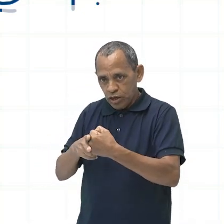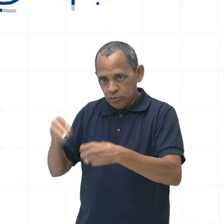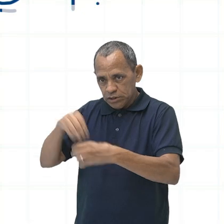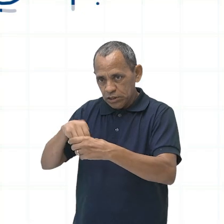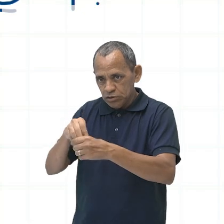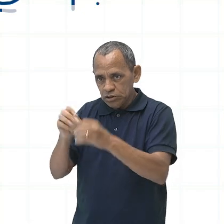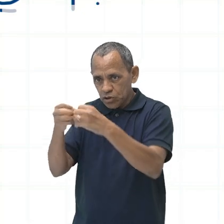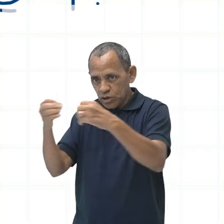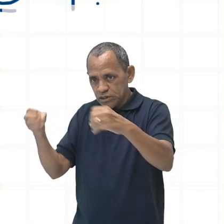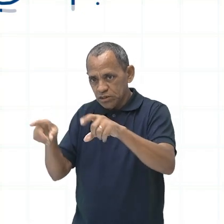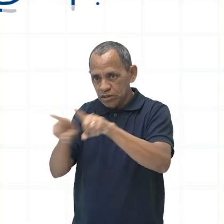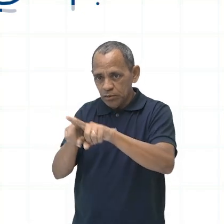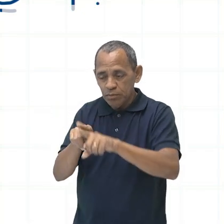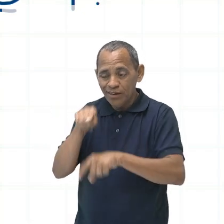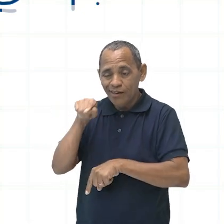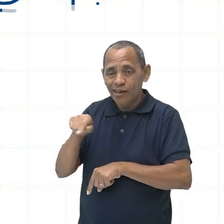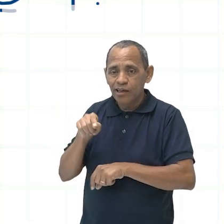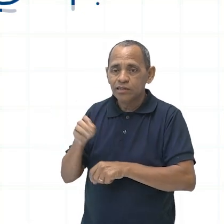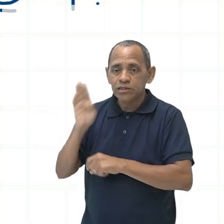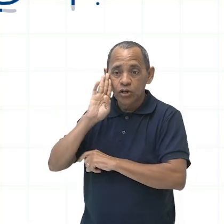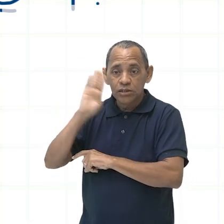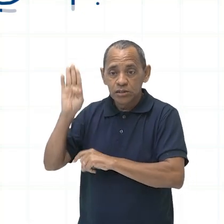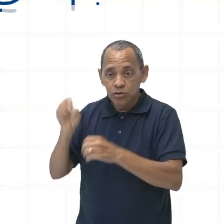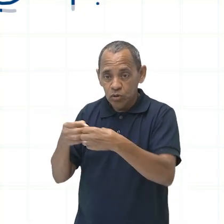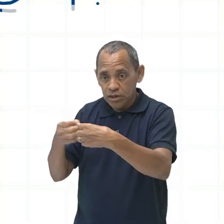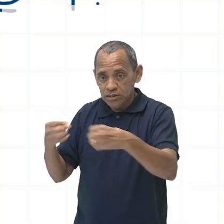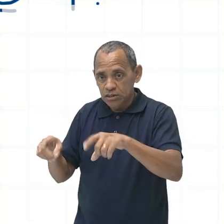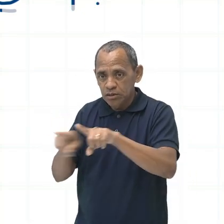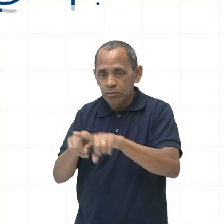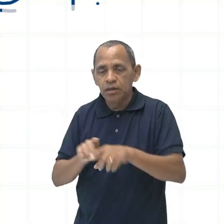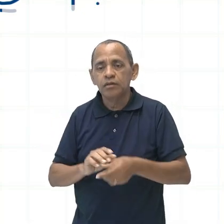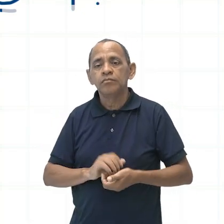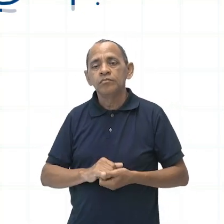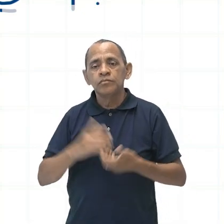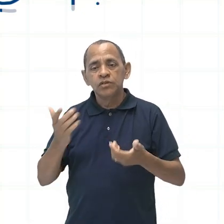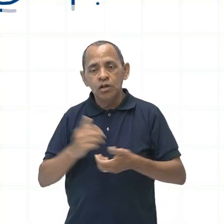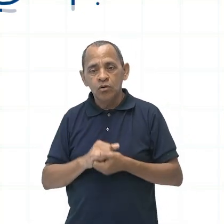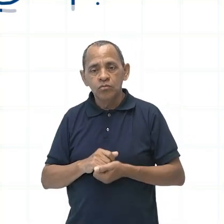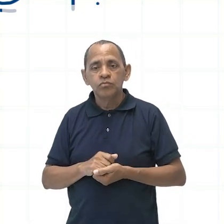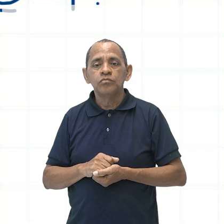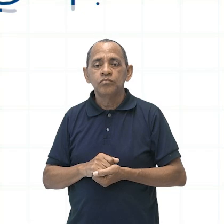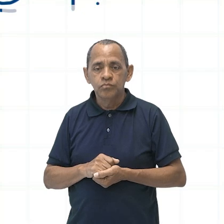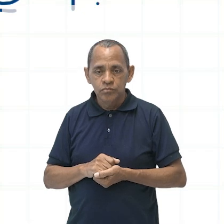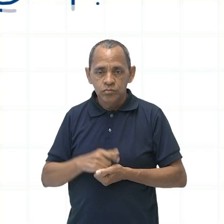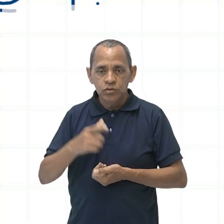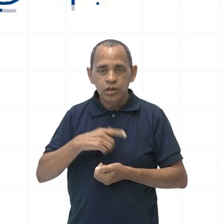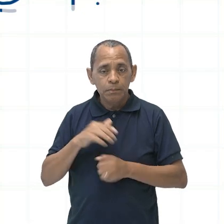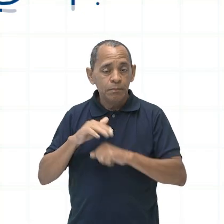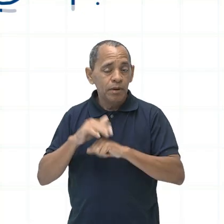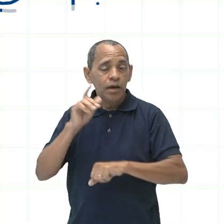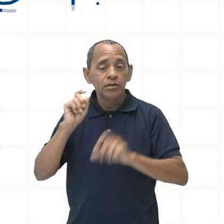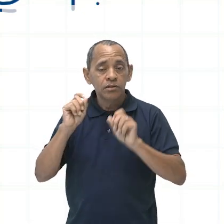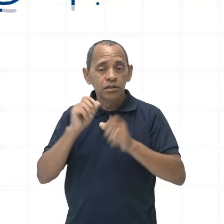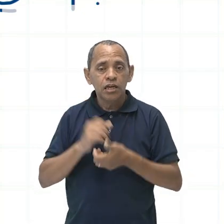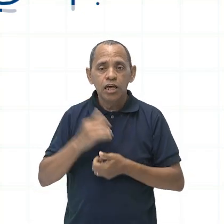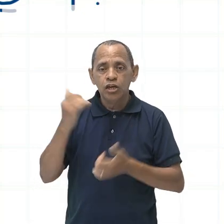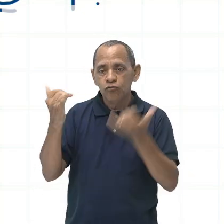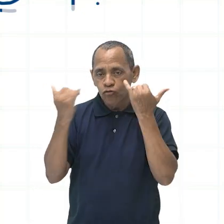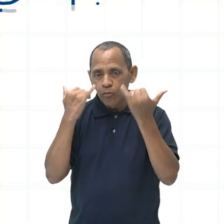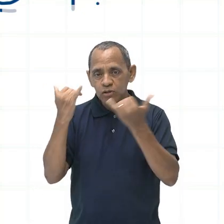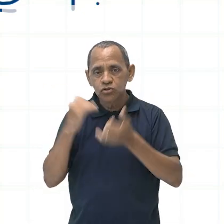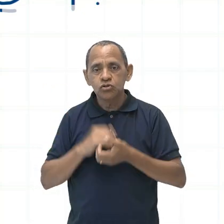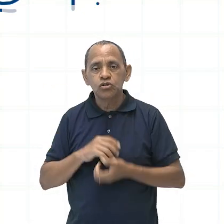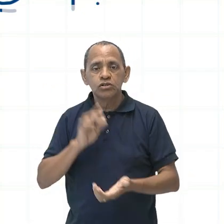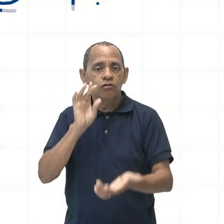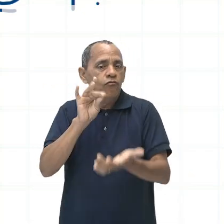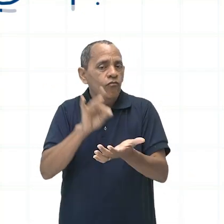em relação ao fato da oração principal, que é, ela se sente desconfortável. Ainda assim, isso não predomina, o que predomina é a oração